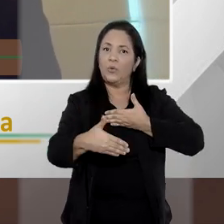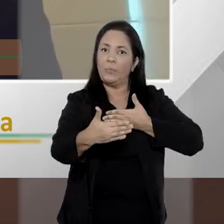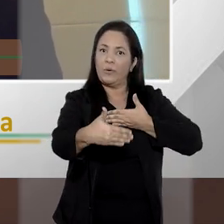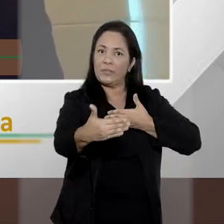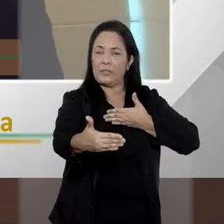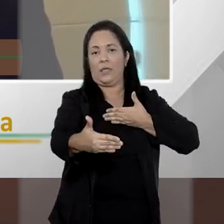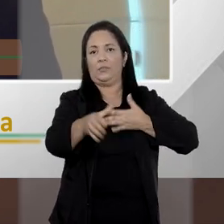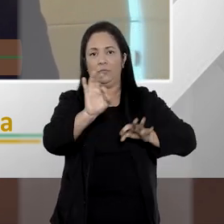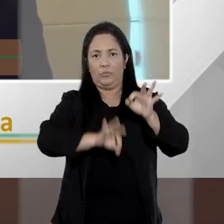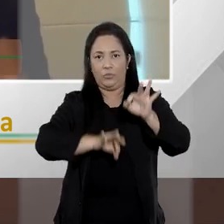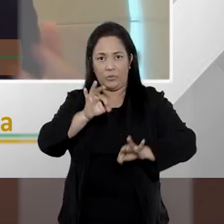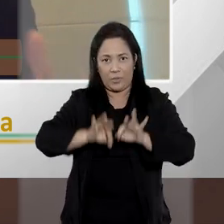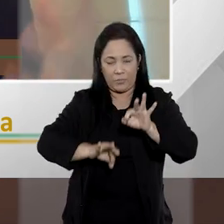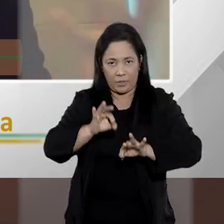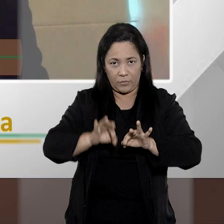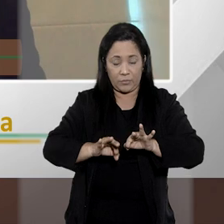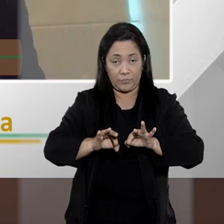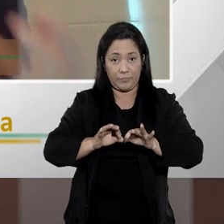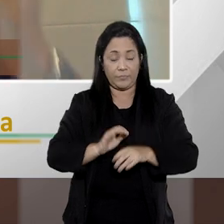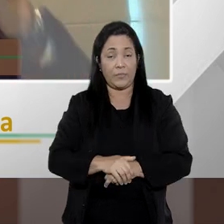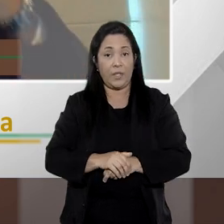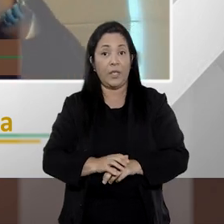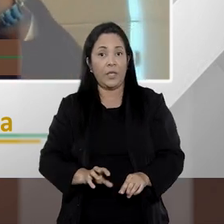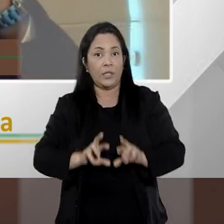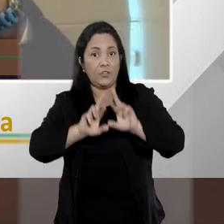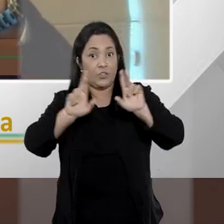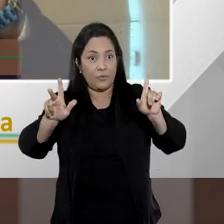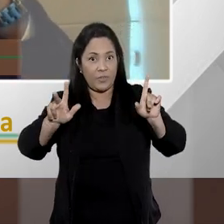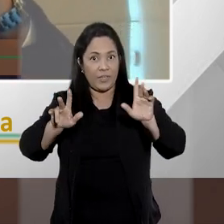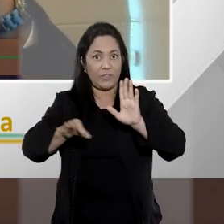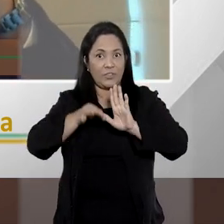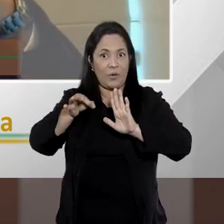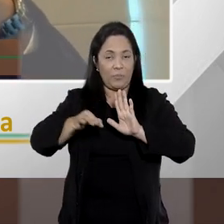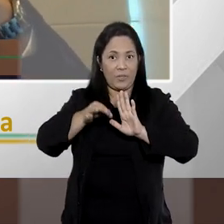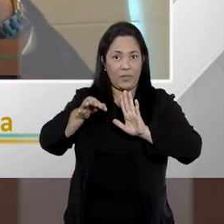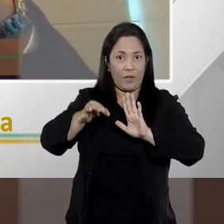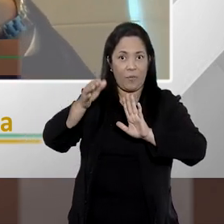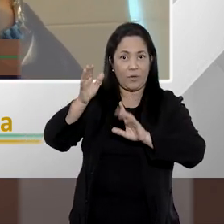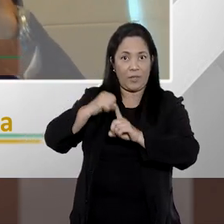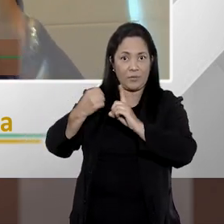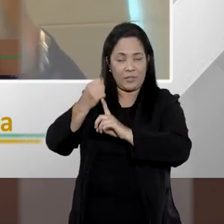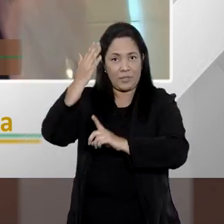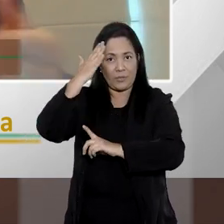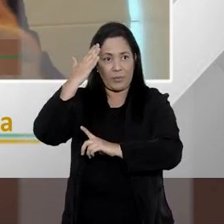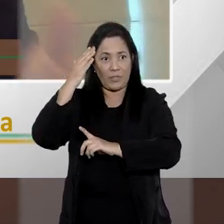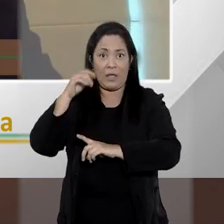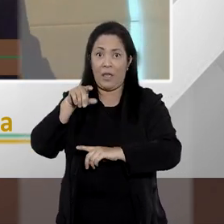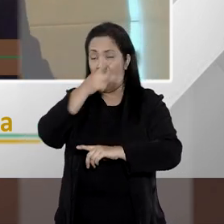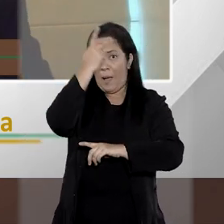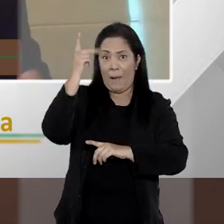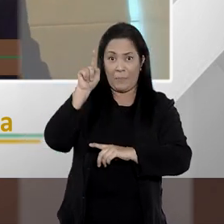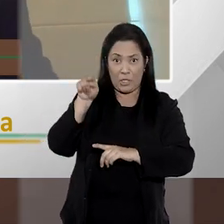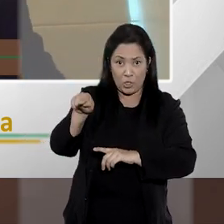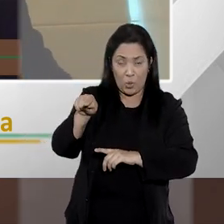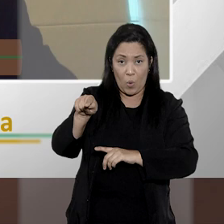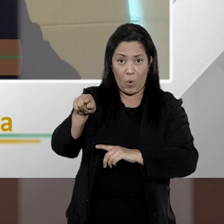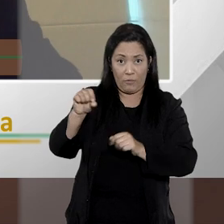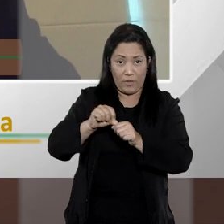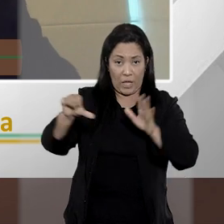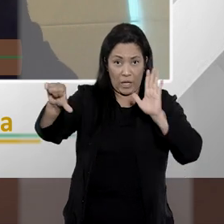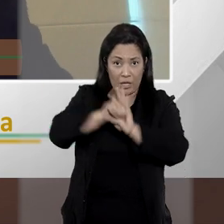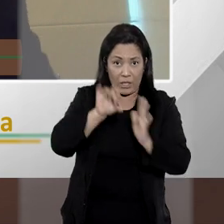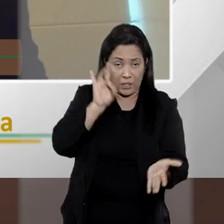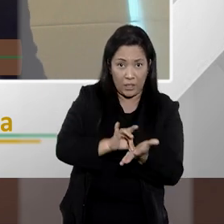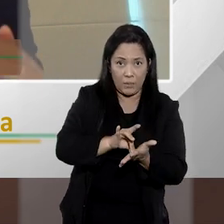processo. O que, diferentemente do imaginário popular, não significa dizer que essa pessoa cometeu um determinado delito. Não. O